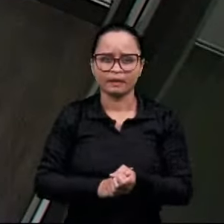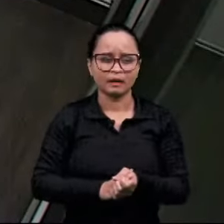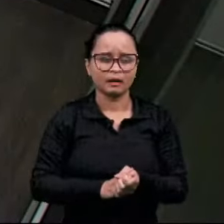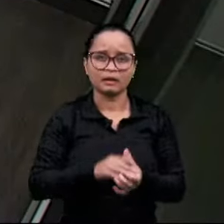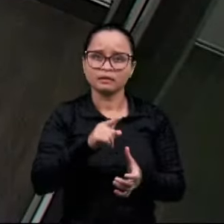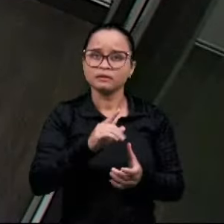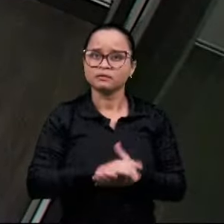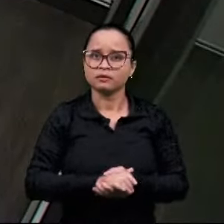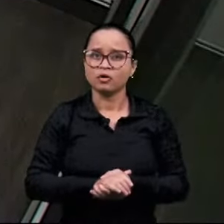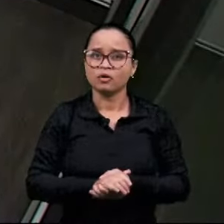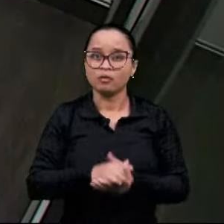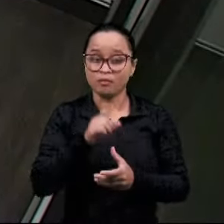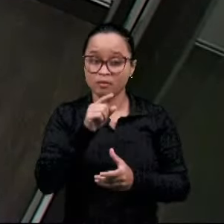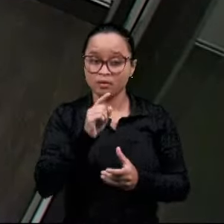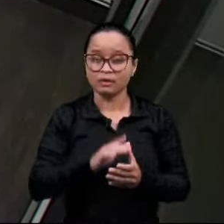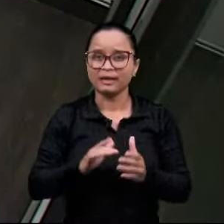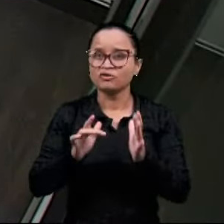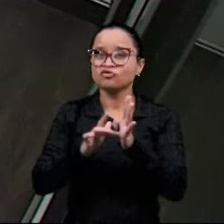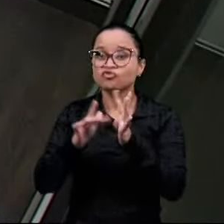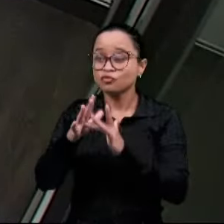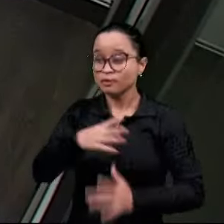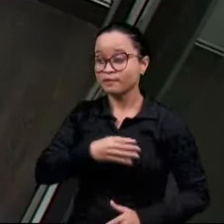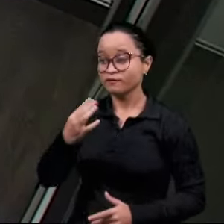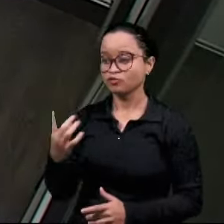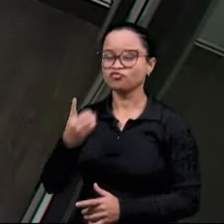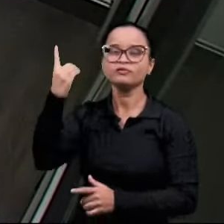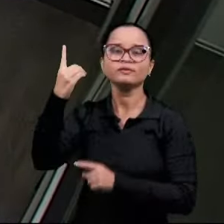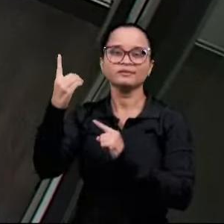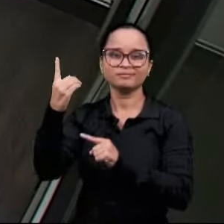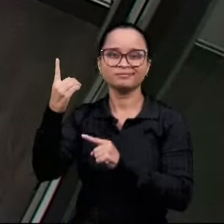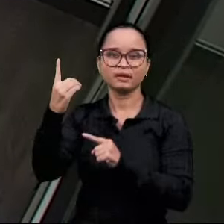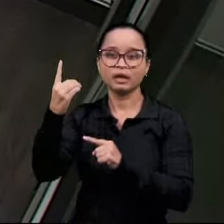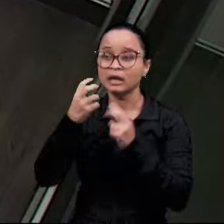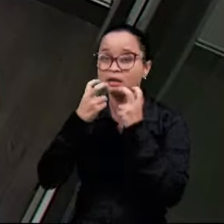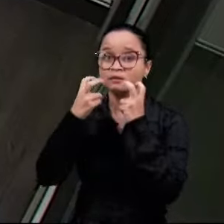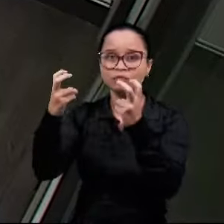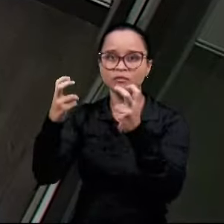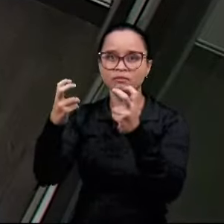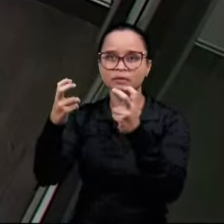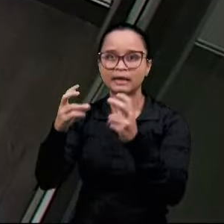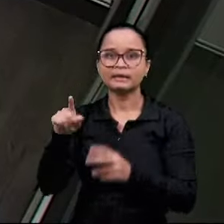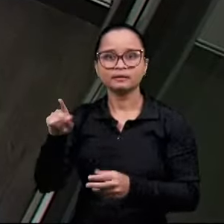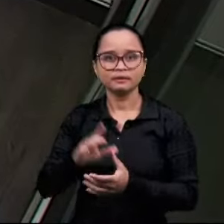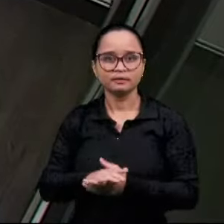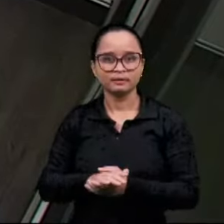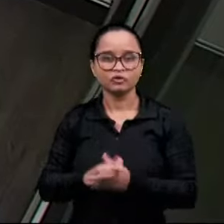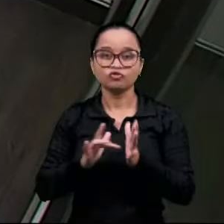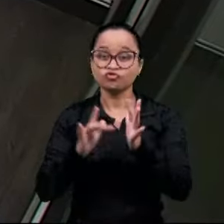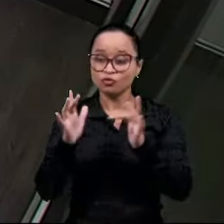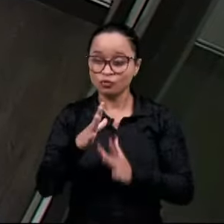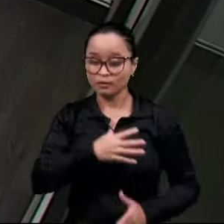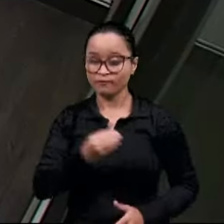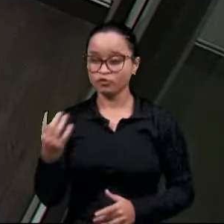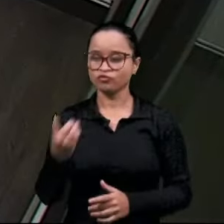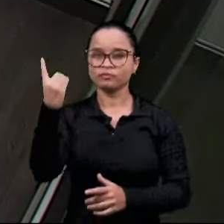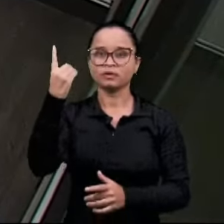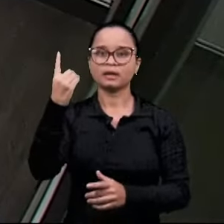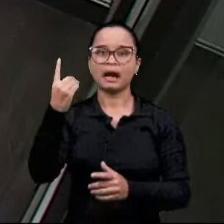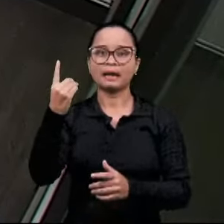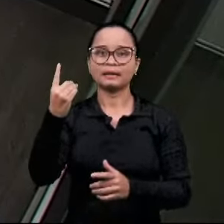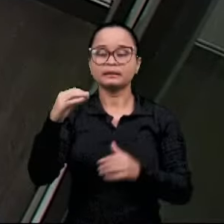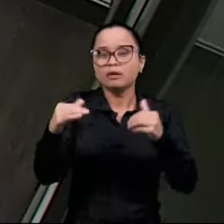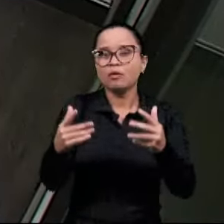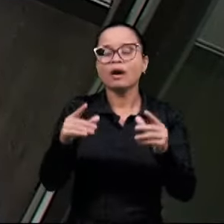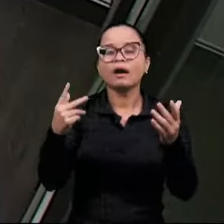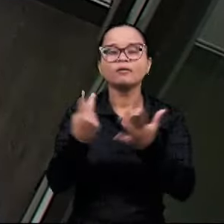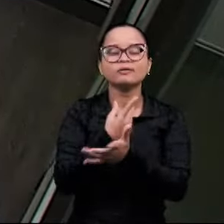Alguém tinha dito para ele que Jesus era filho de Davi, ou seja, aquilo era uma profecia. Alguém tinha ensinado para